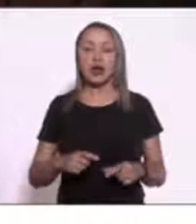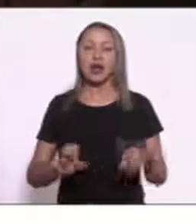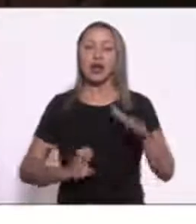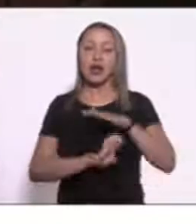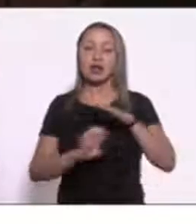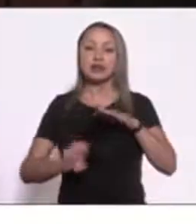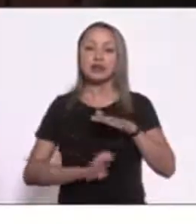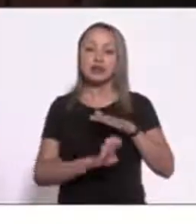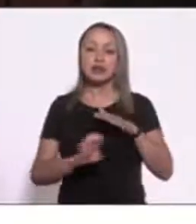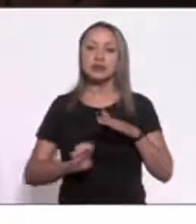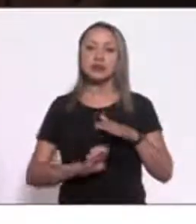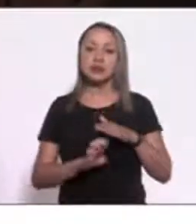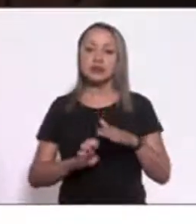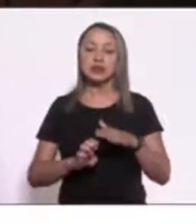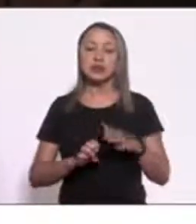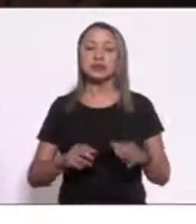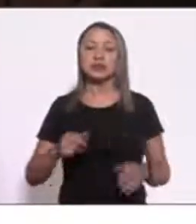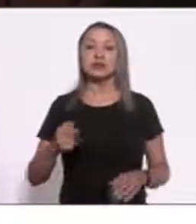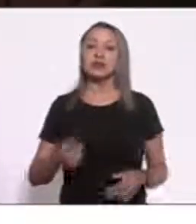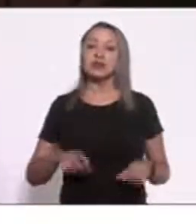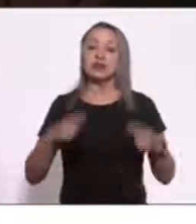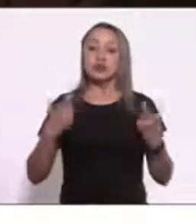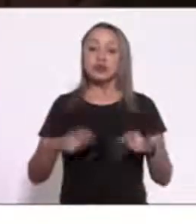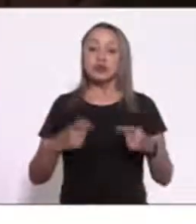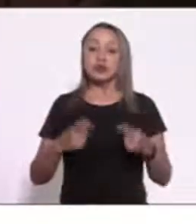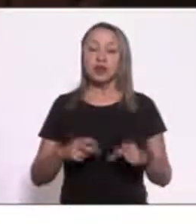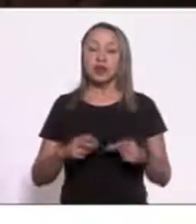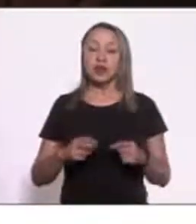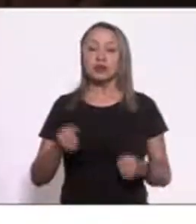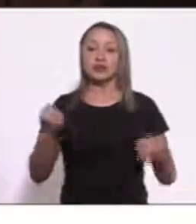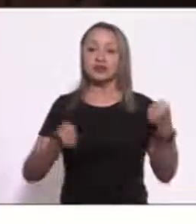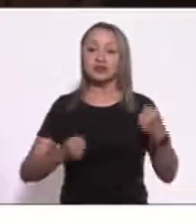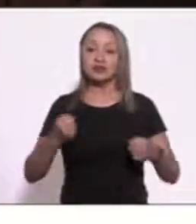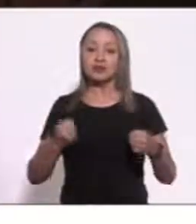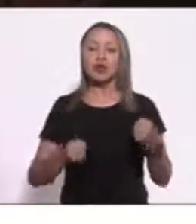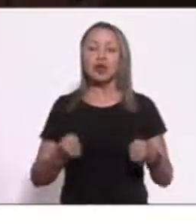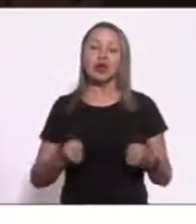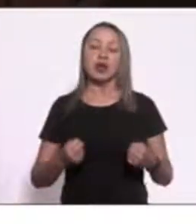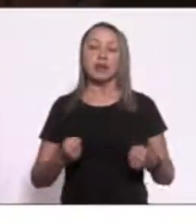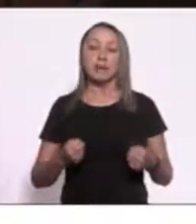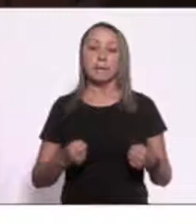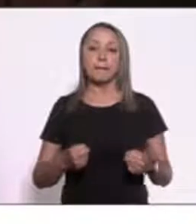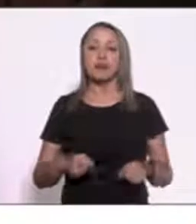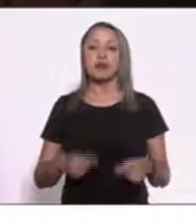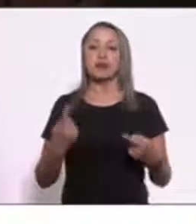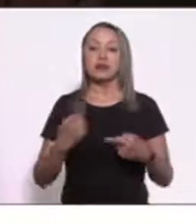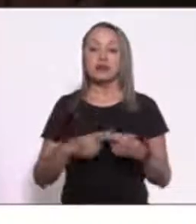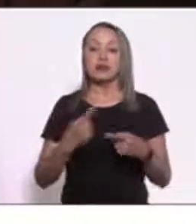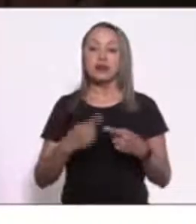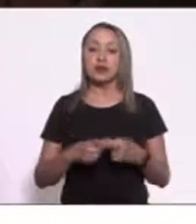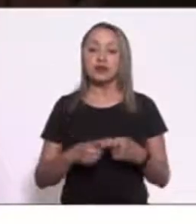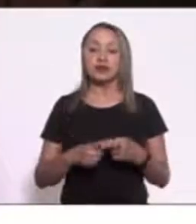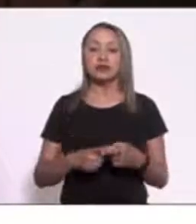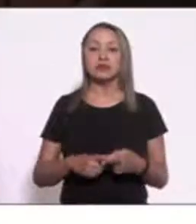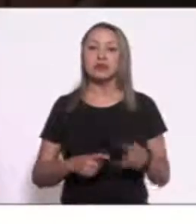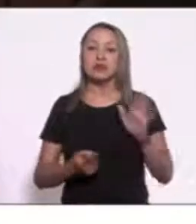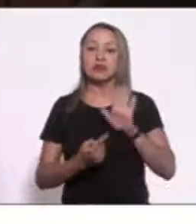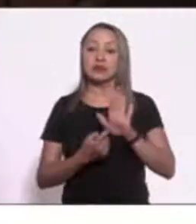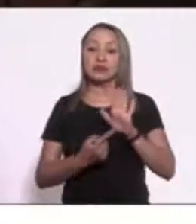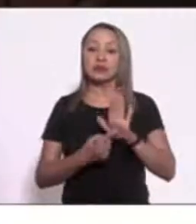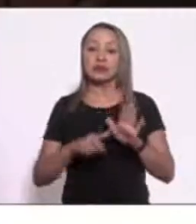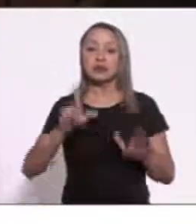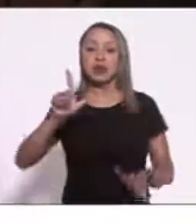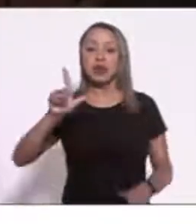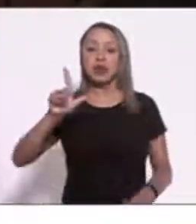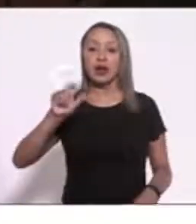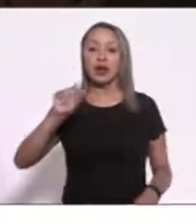de rodovias são, em grande parte, empreiteiras que, como comprovado na Operação Lava Jato, nem sempre